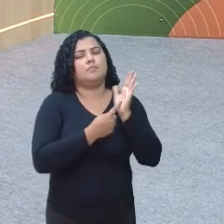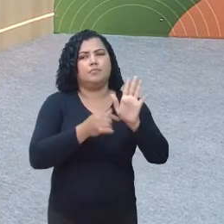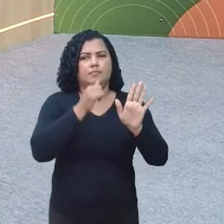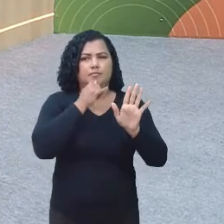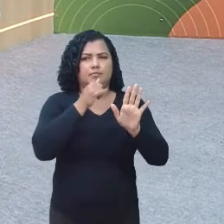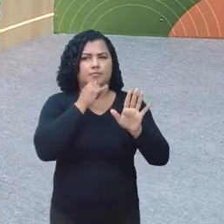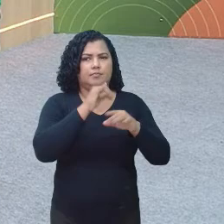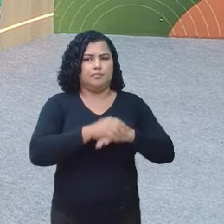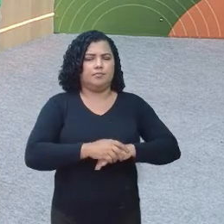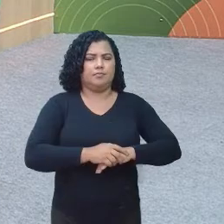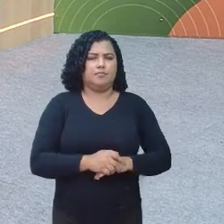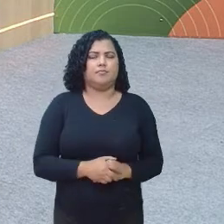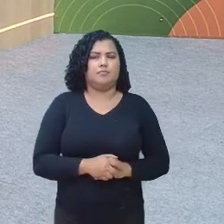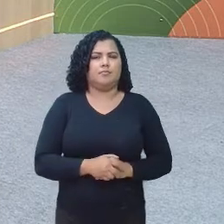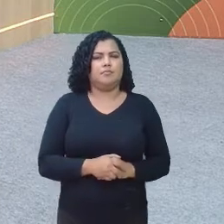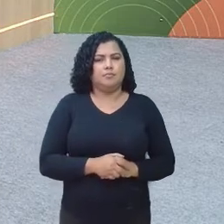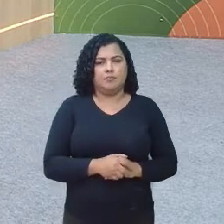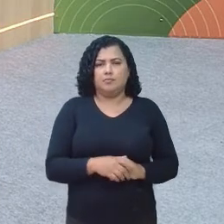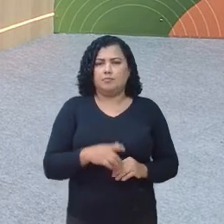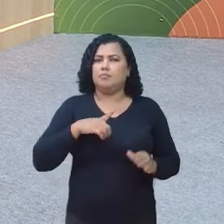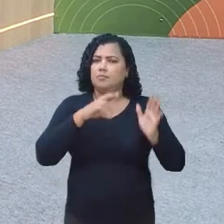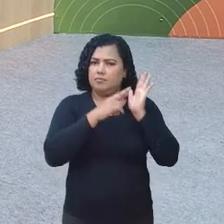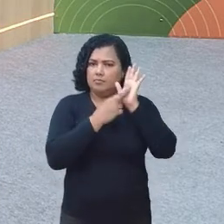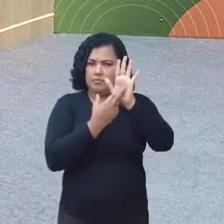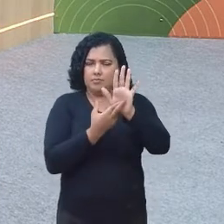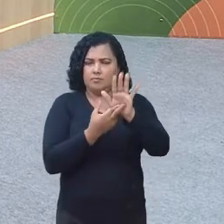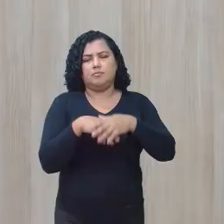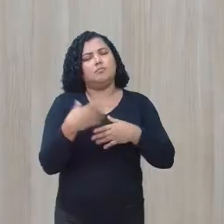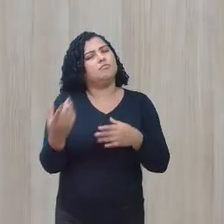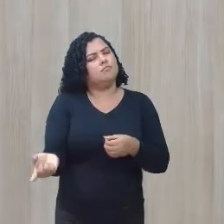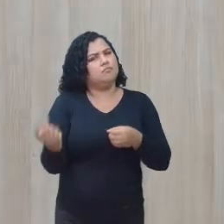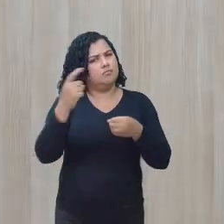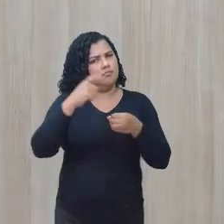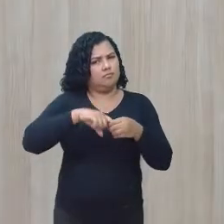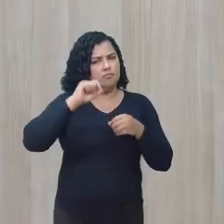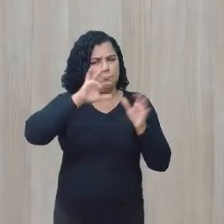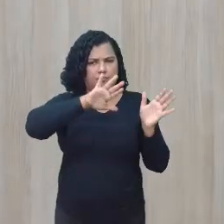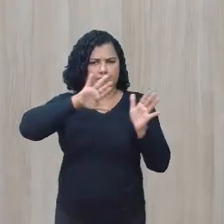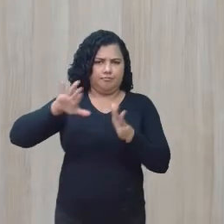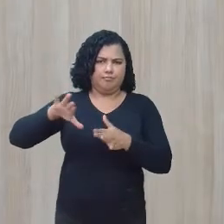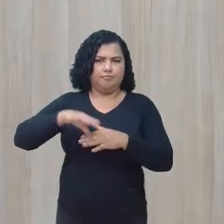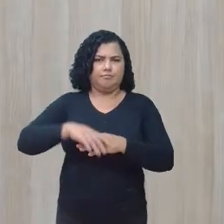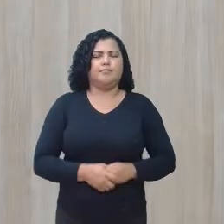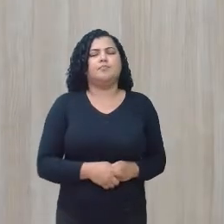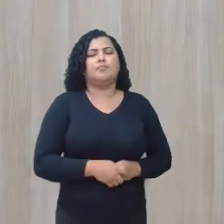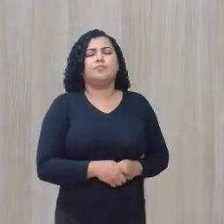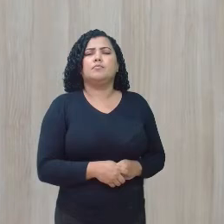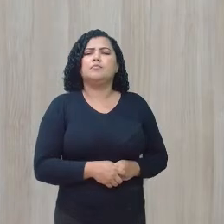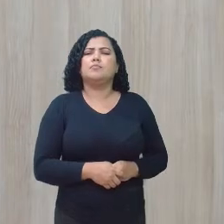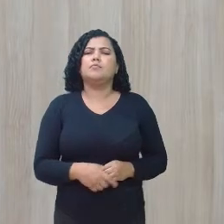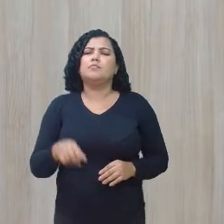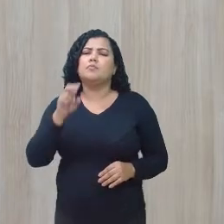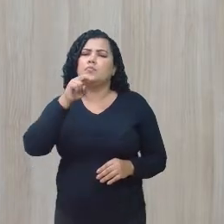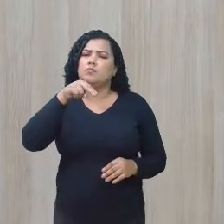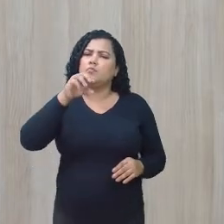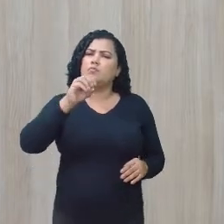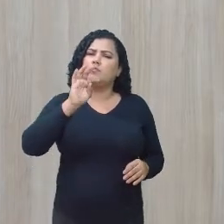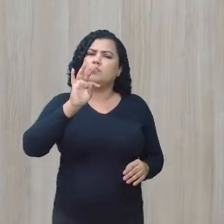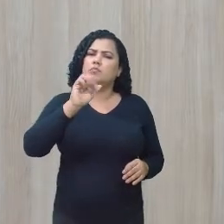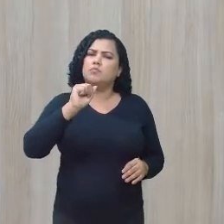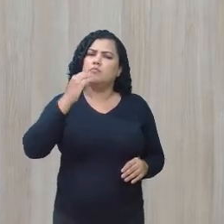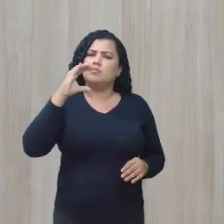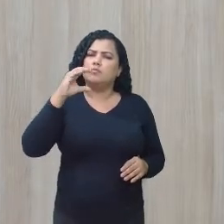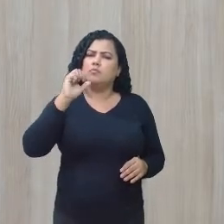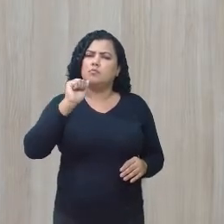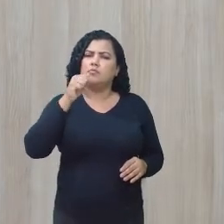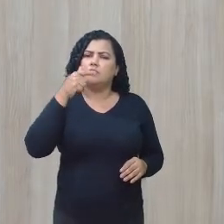aí e você pode ter essa representação. Então, voltando aqui, perceba que o que eu estou chamando de notação nas